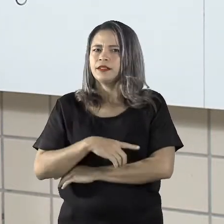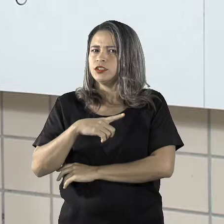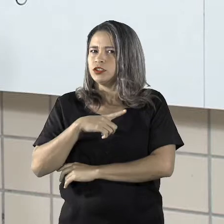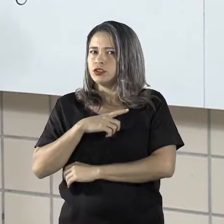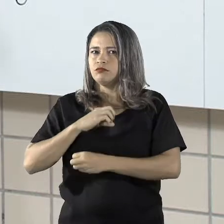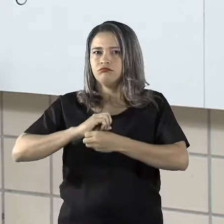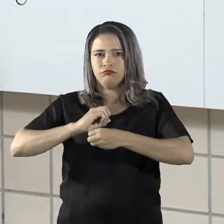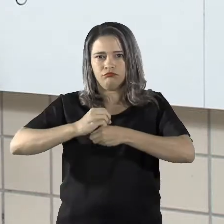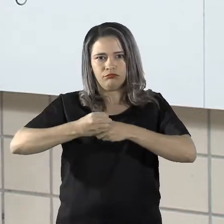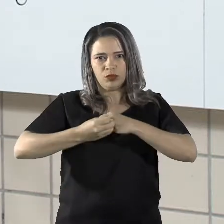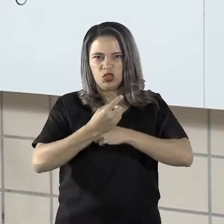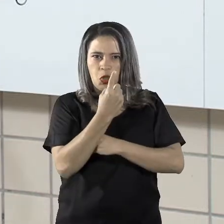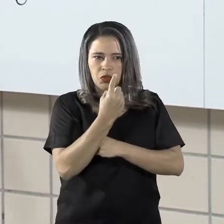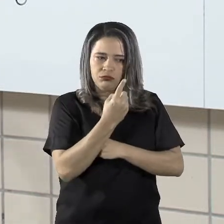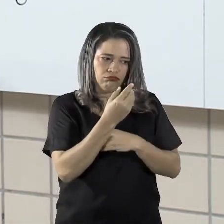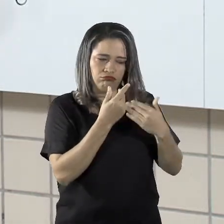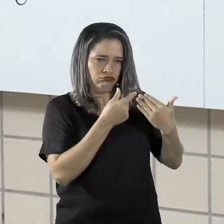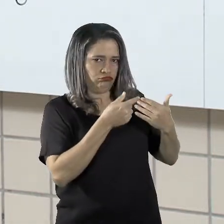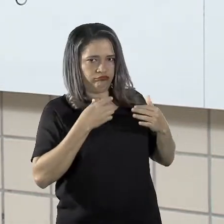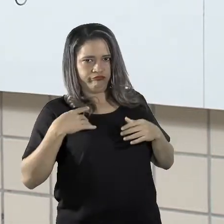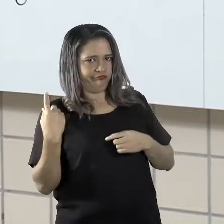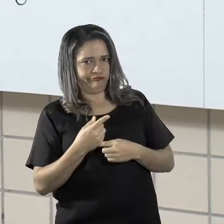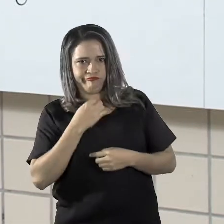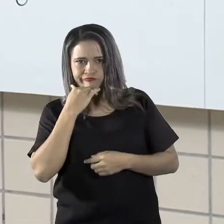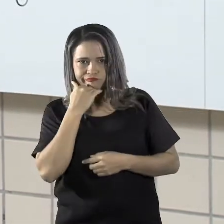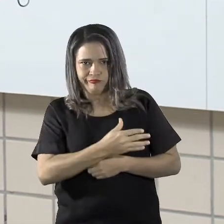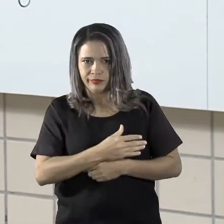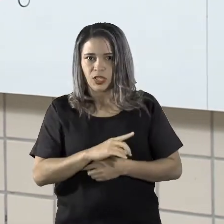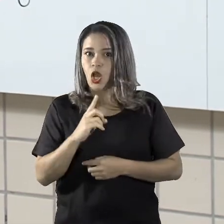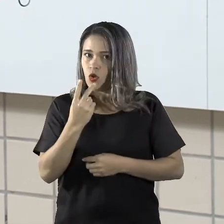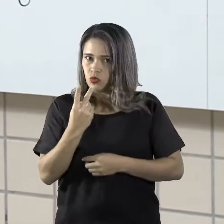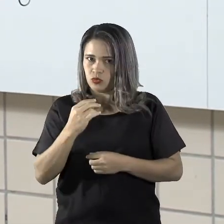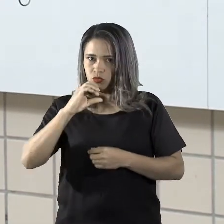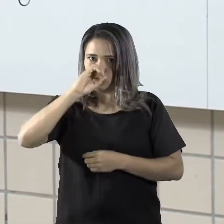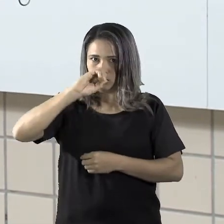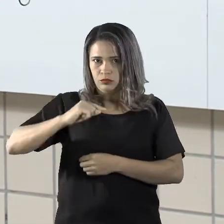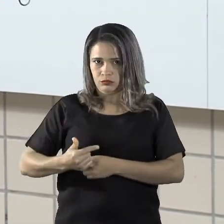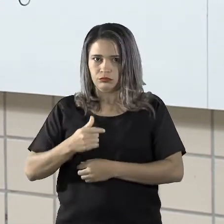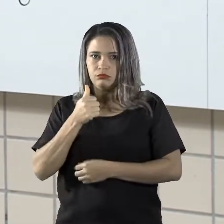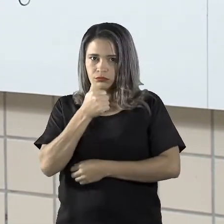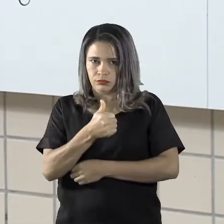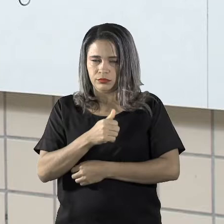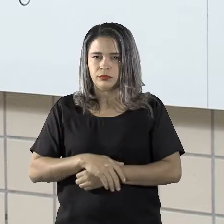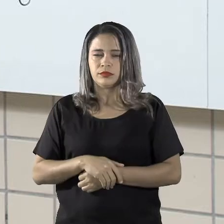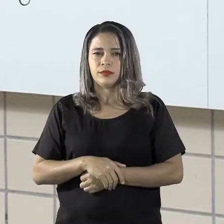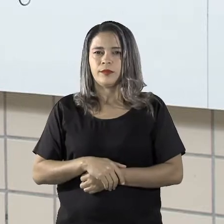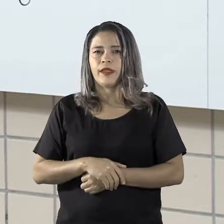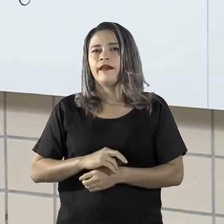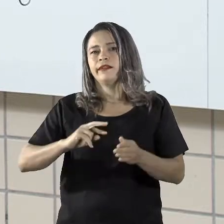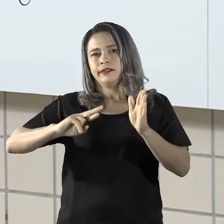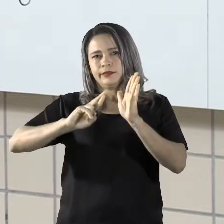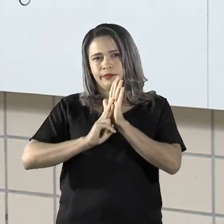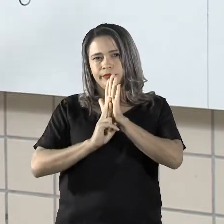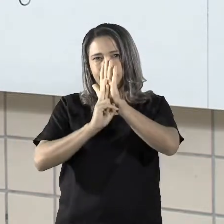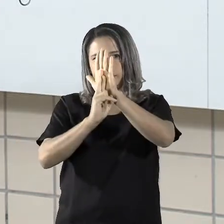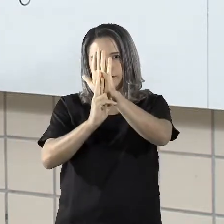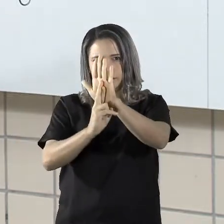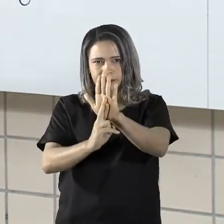nós, beleza? A substância composta, ela é representada por um